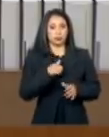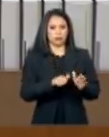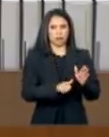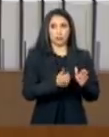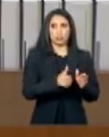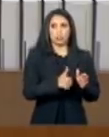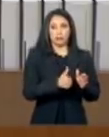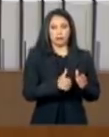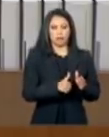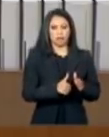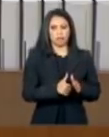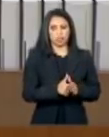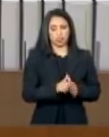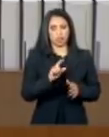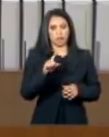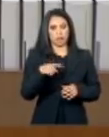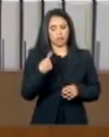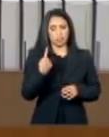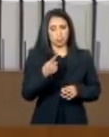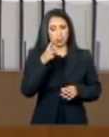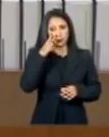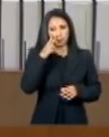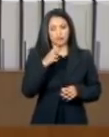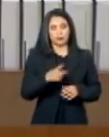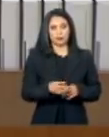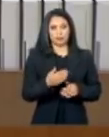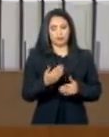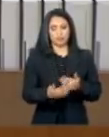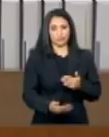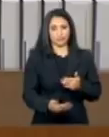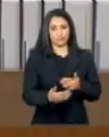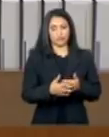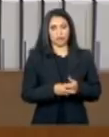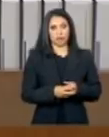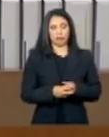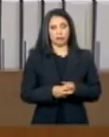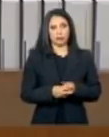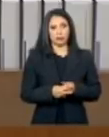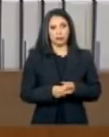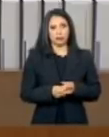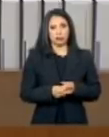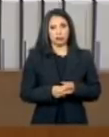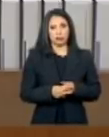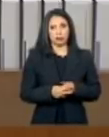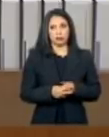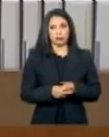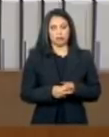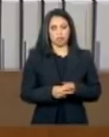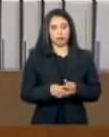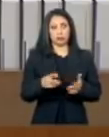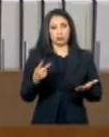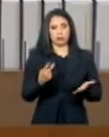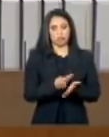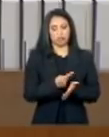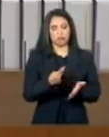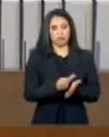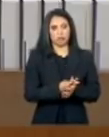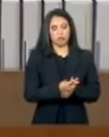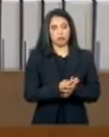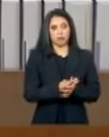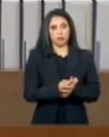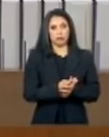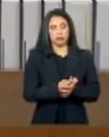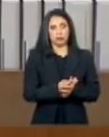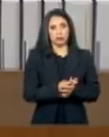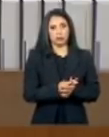indico adiamento que a questão da dos efeitos em relação aos recebimentos que já ocorreram por isso eu proclamo mesmo de